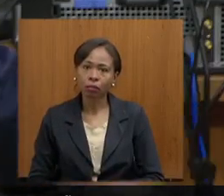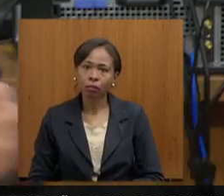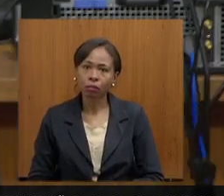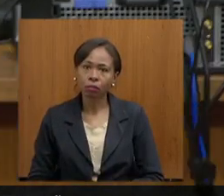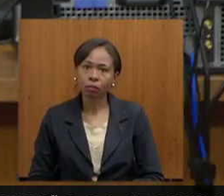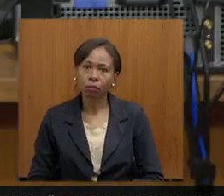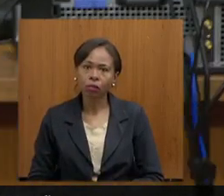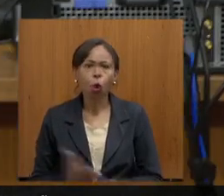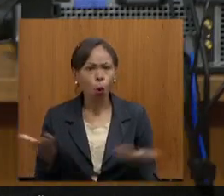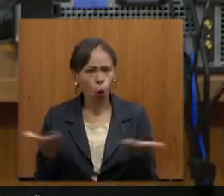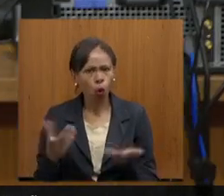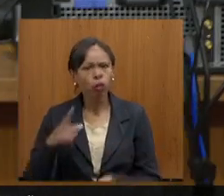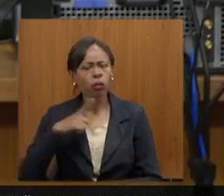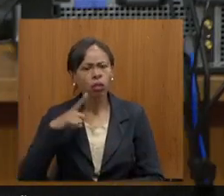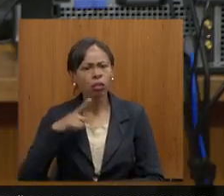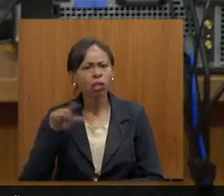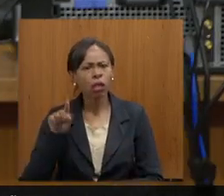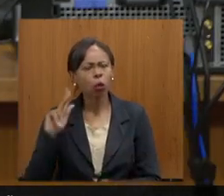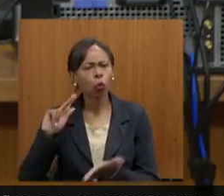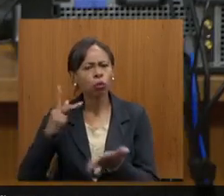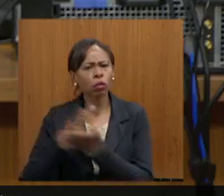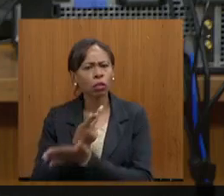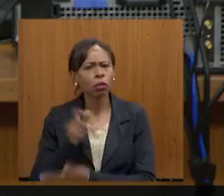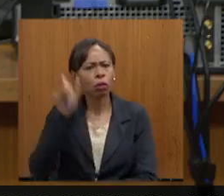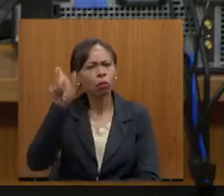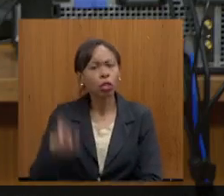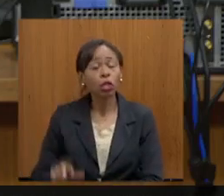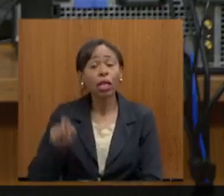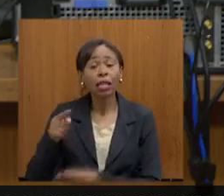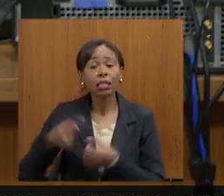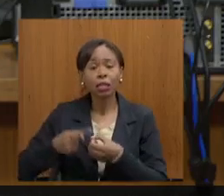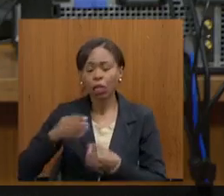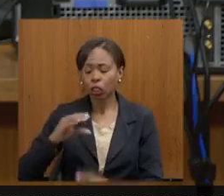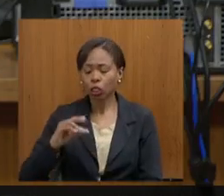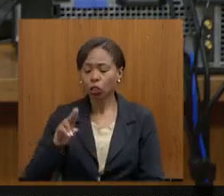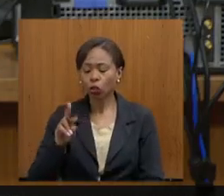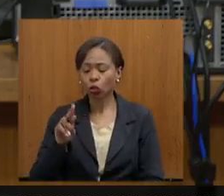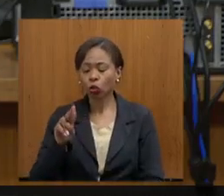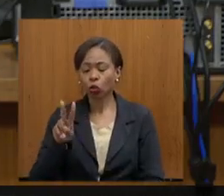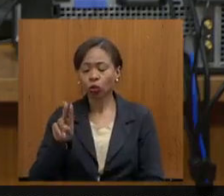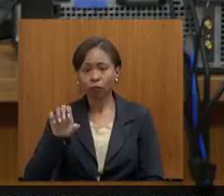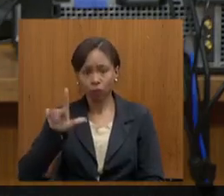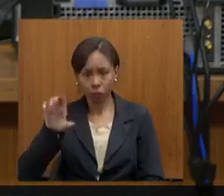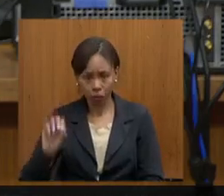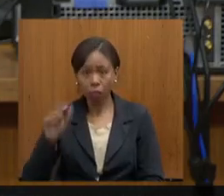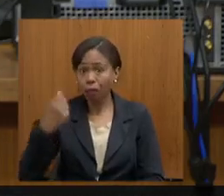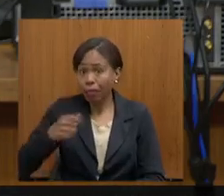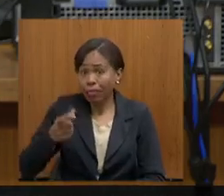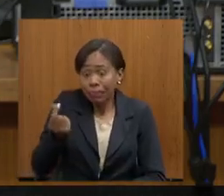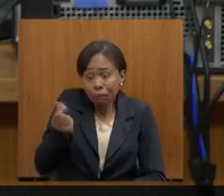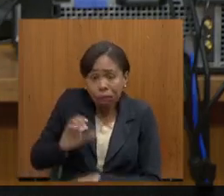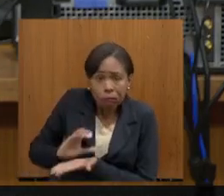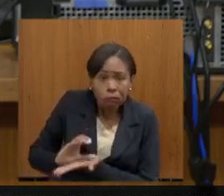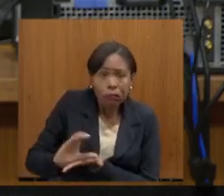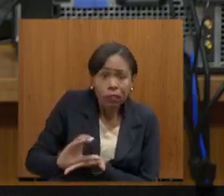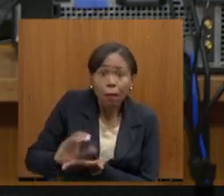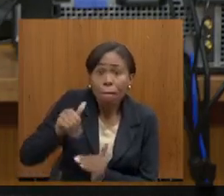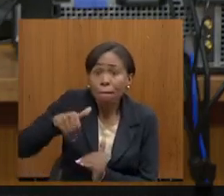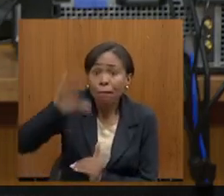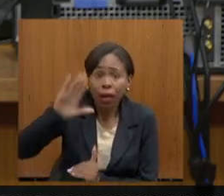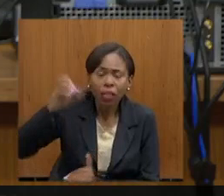área e hoje mesmo Teve um caso de um com a pessoa na cidade de Curvelo que precisa fazer grandes investimentos e precisa de mais energia